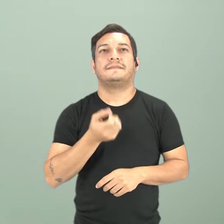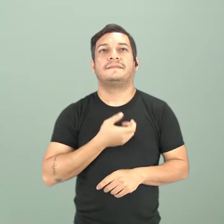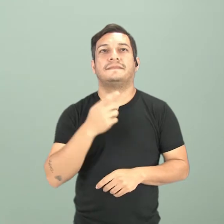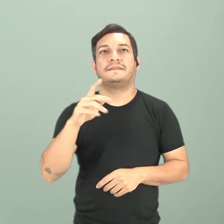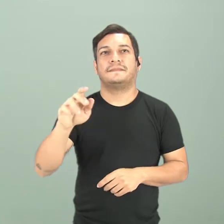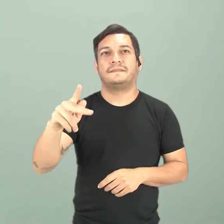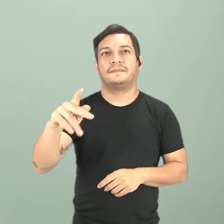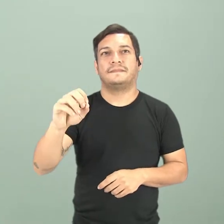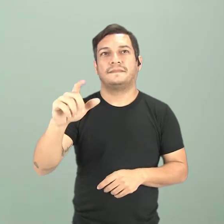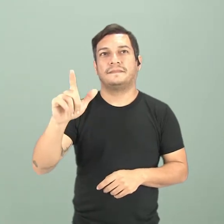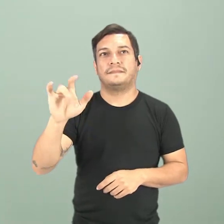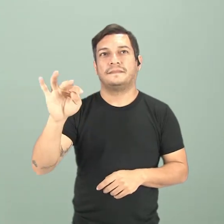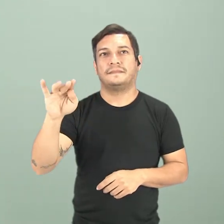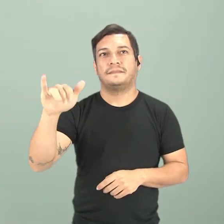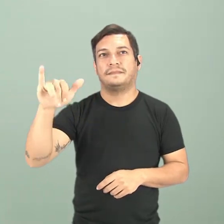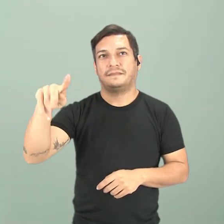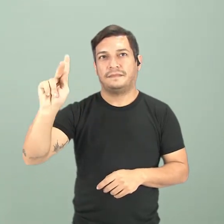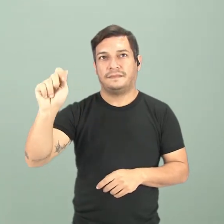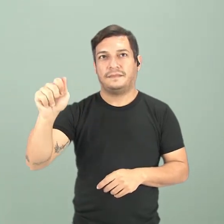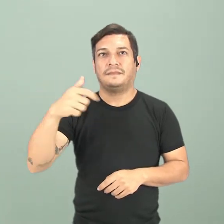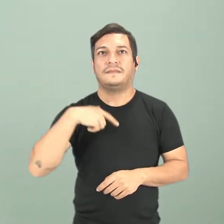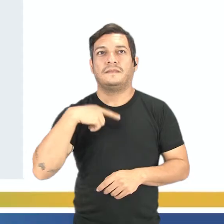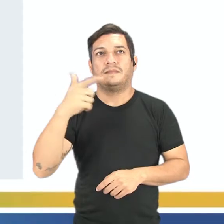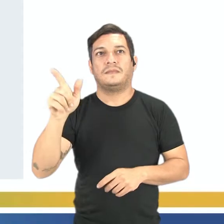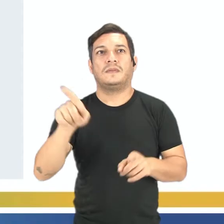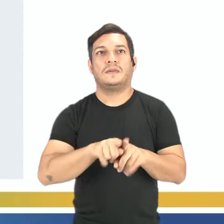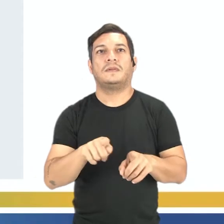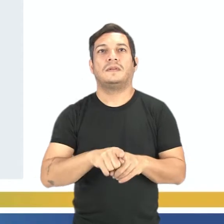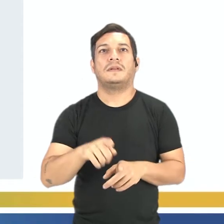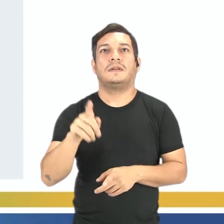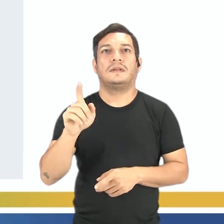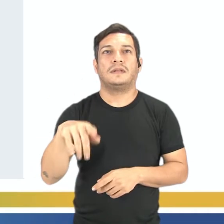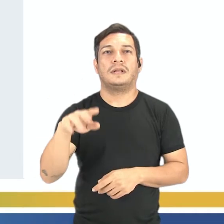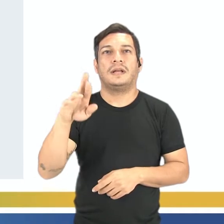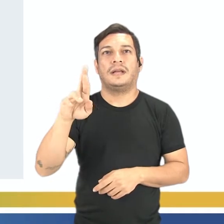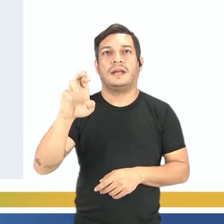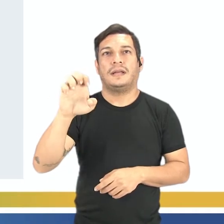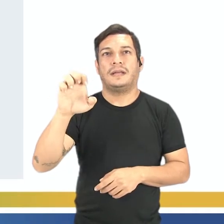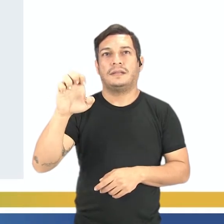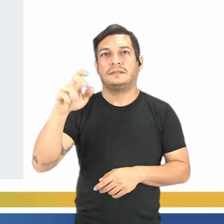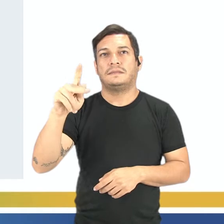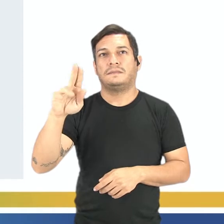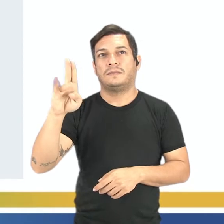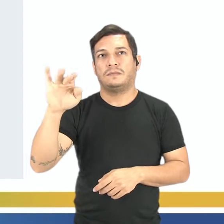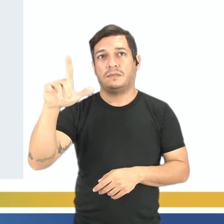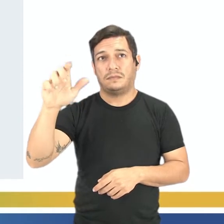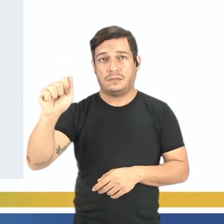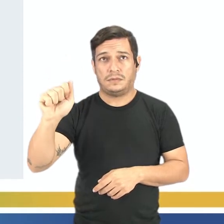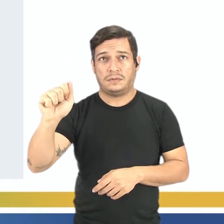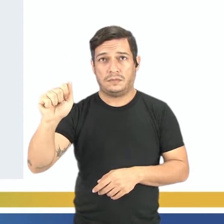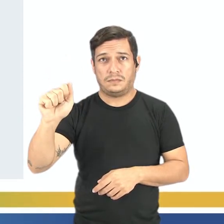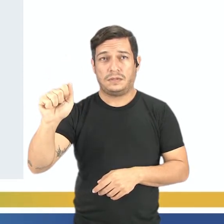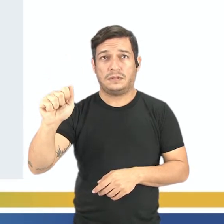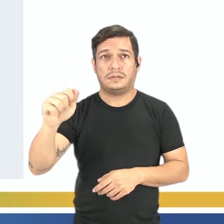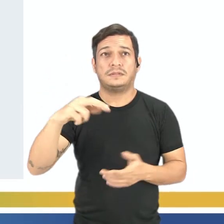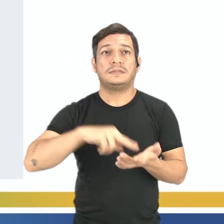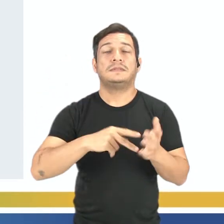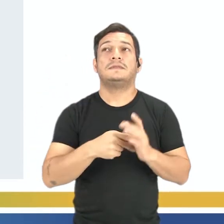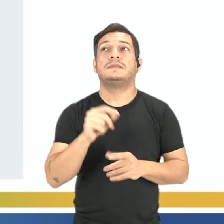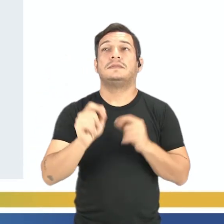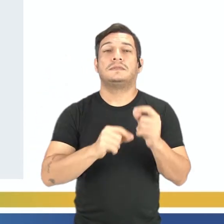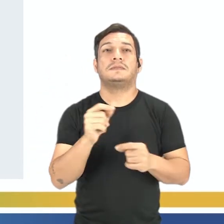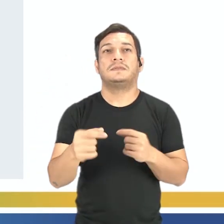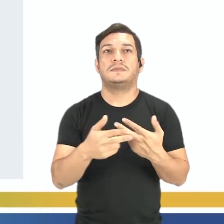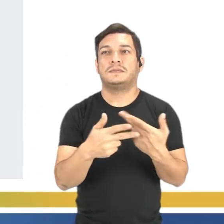outra expressão latina, res pública. Tá política significa política, res pública significa coisa